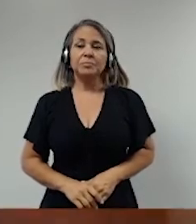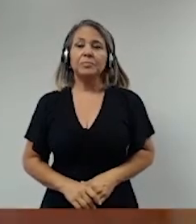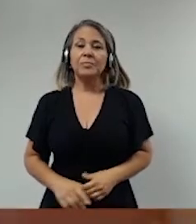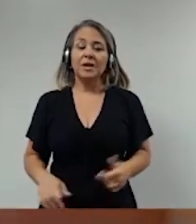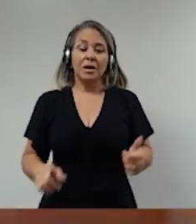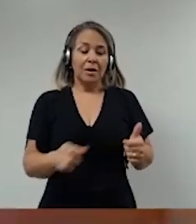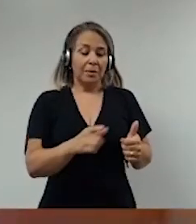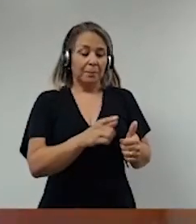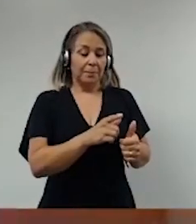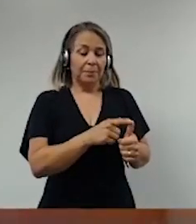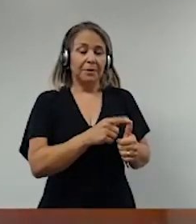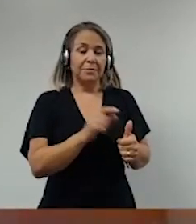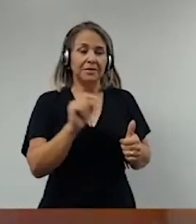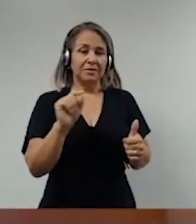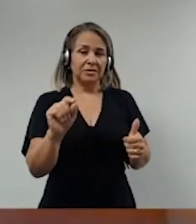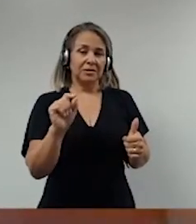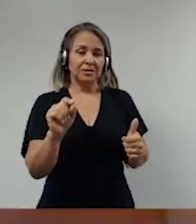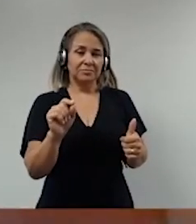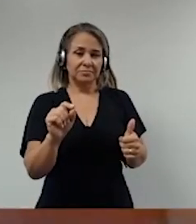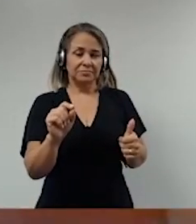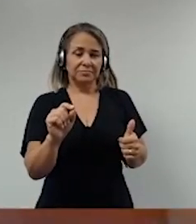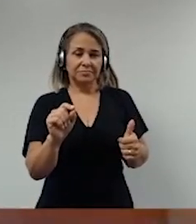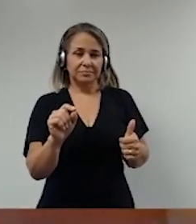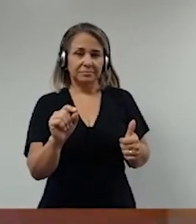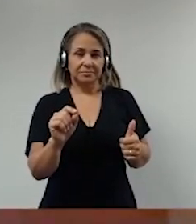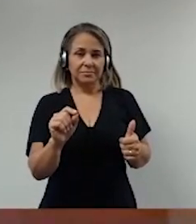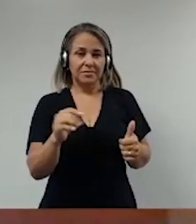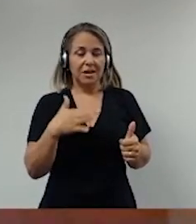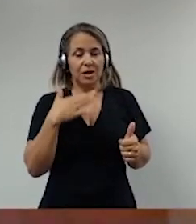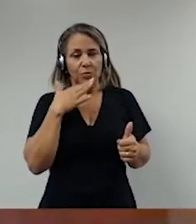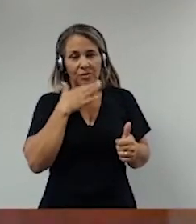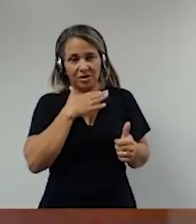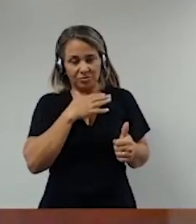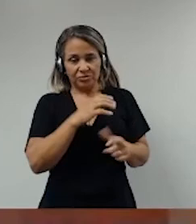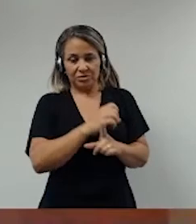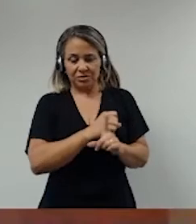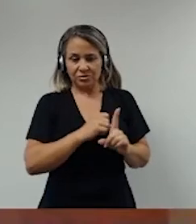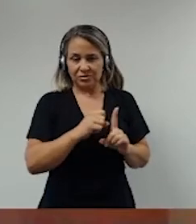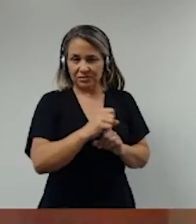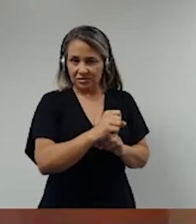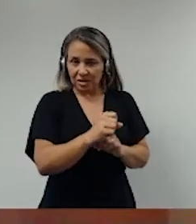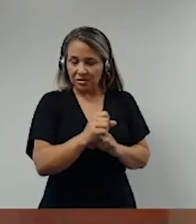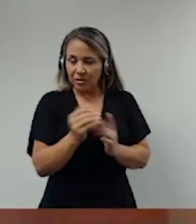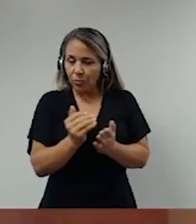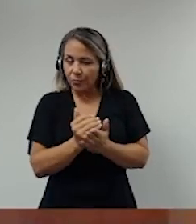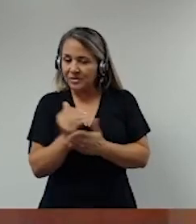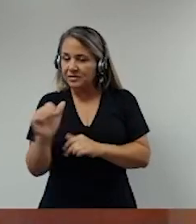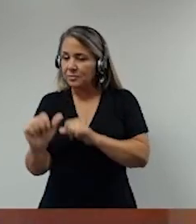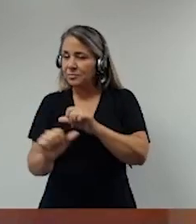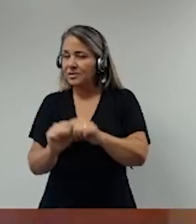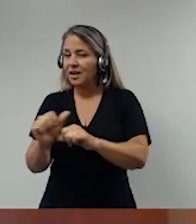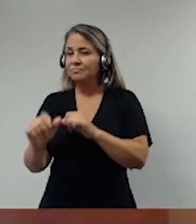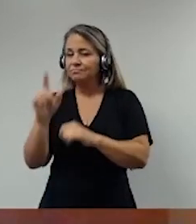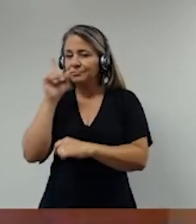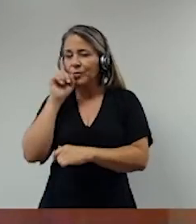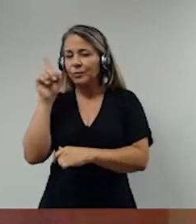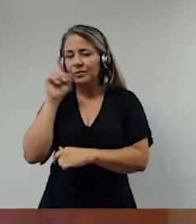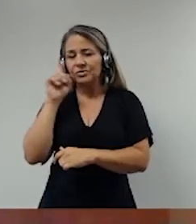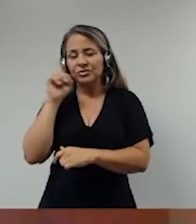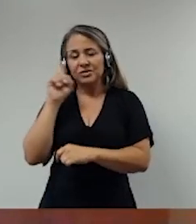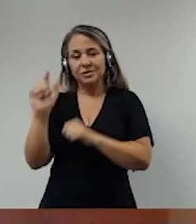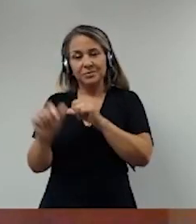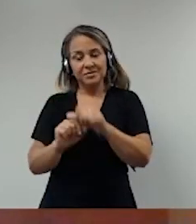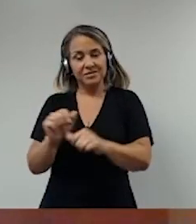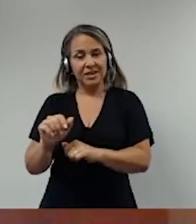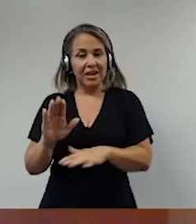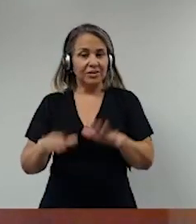Primeira coisa, doutor André, é o seguinte, eu acho que a sociedade está se modificando o tempo todo. Então, muitas vezes a